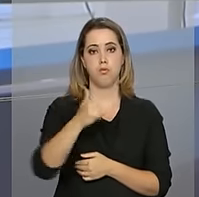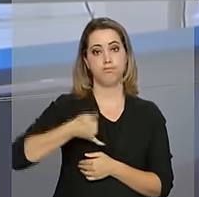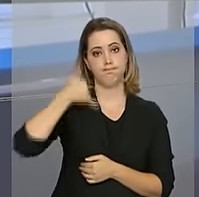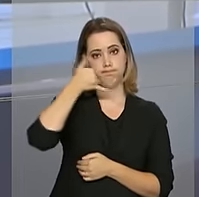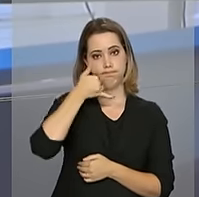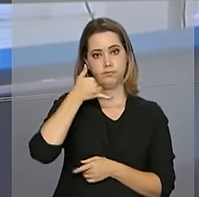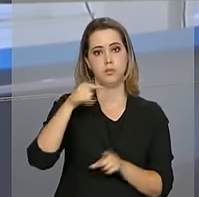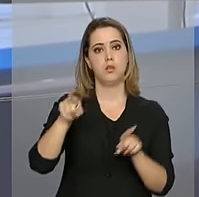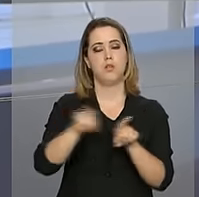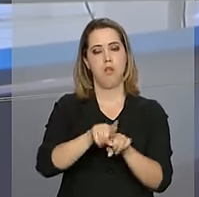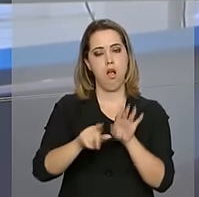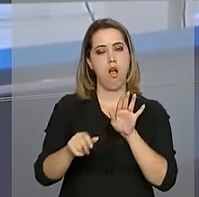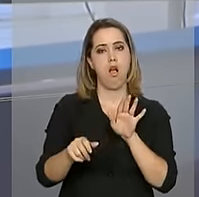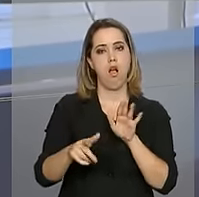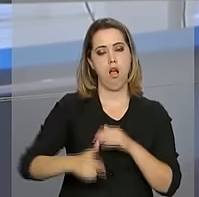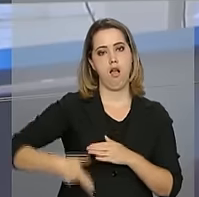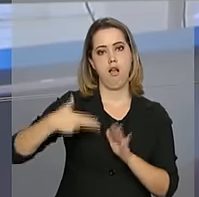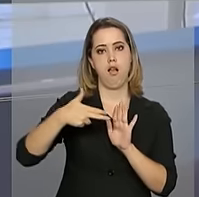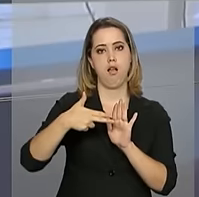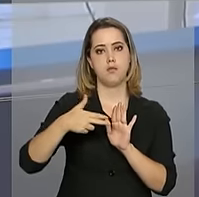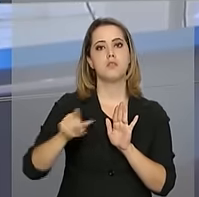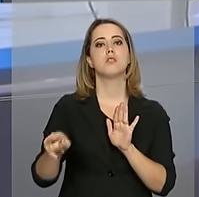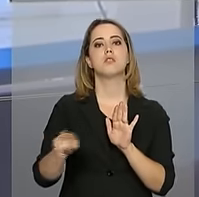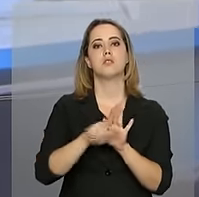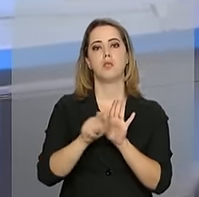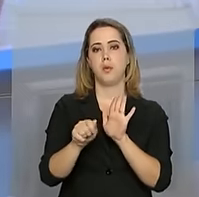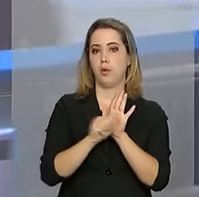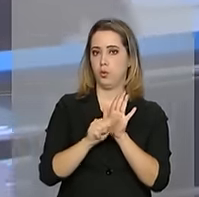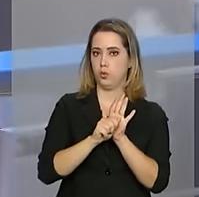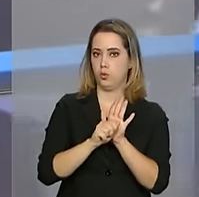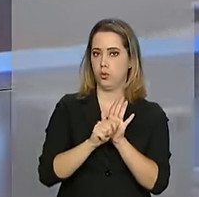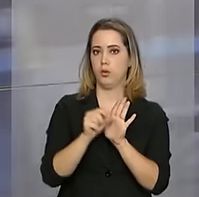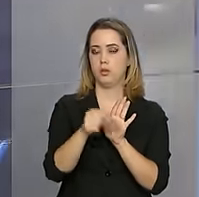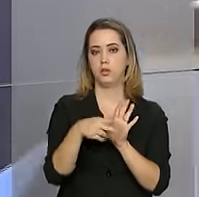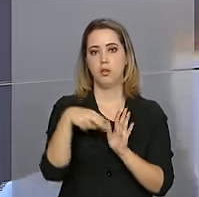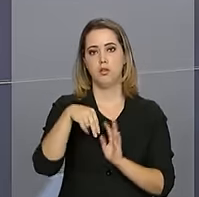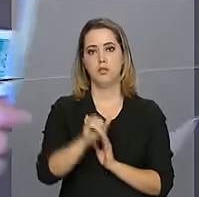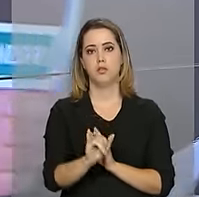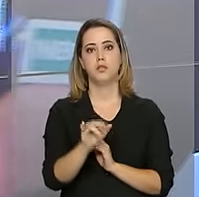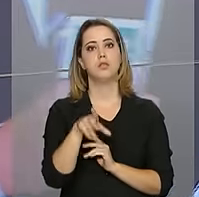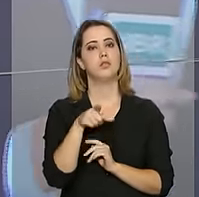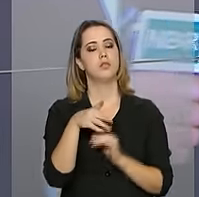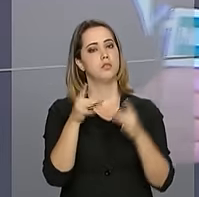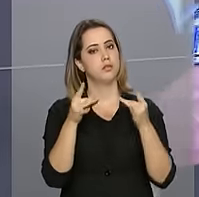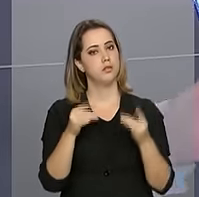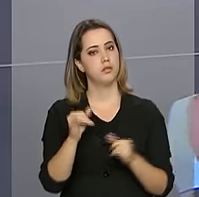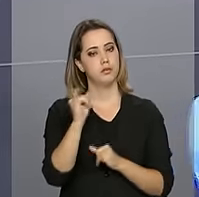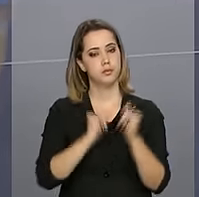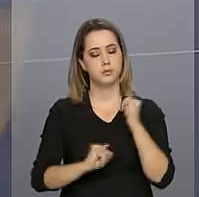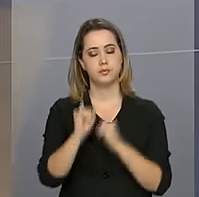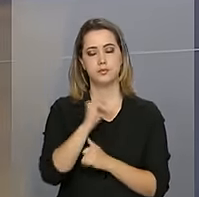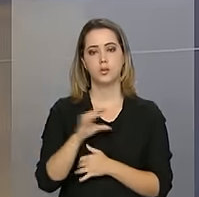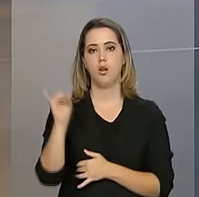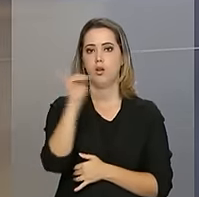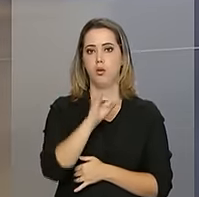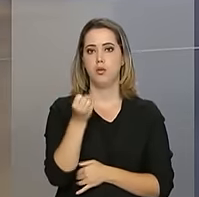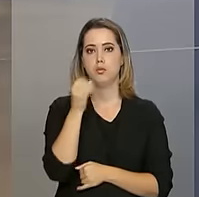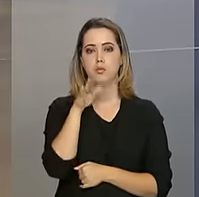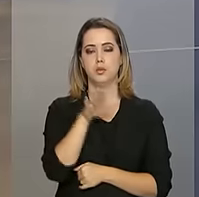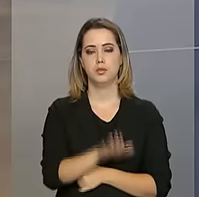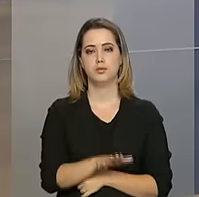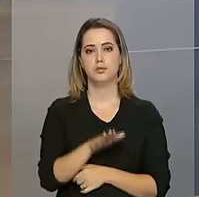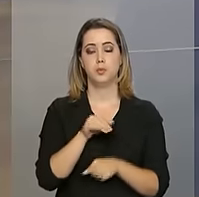aparelhos celulares, além de armas e drogas. O repórter Ney Pereira tem os detalhes para a gente sobre esse assunto. Olá, Ney, boa